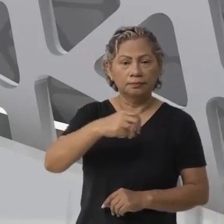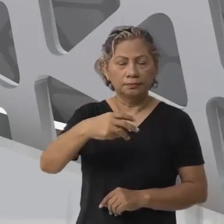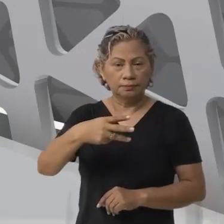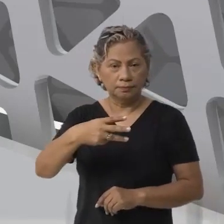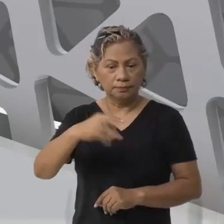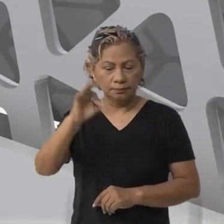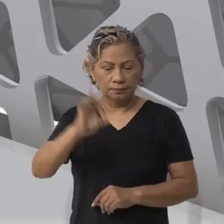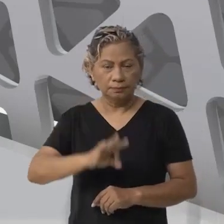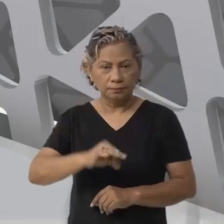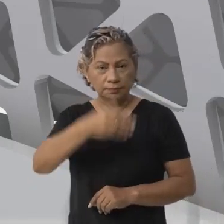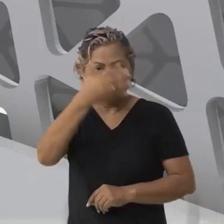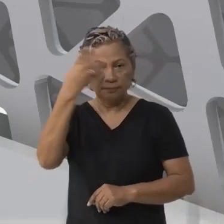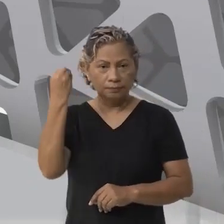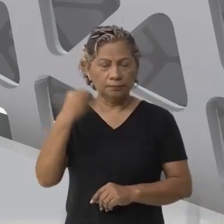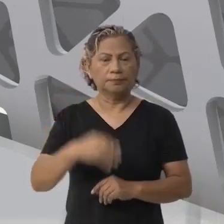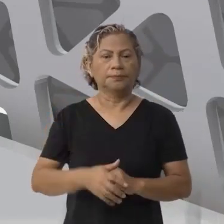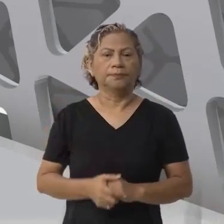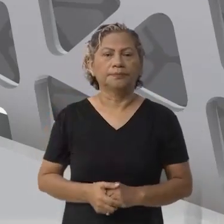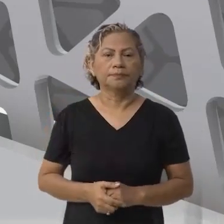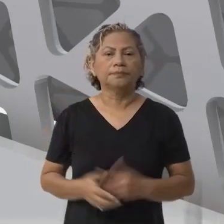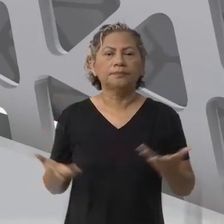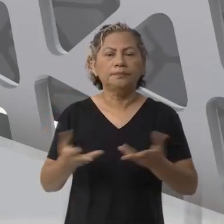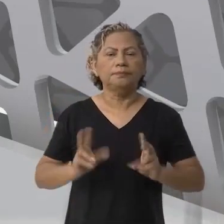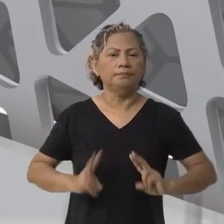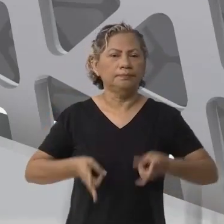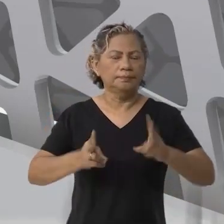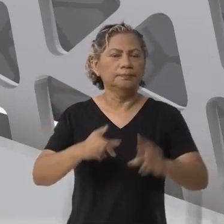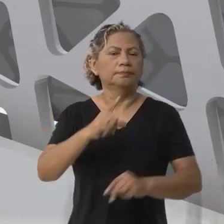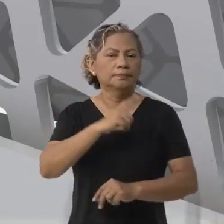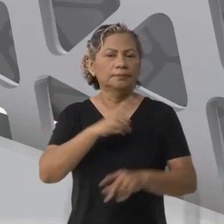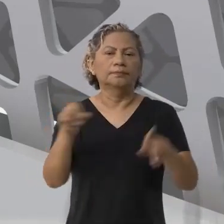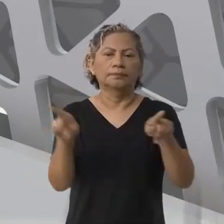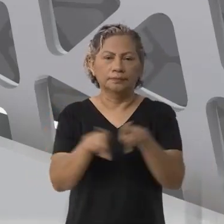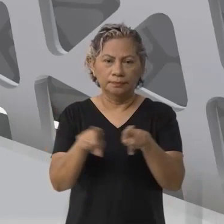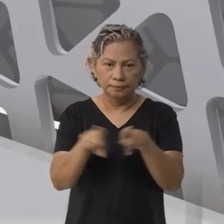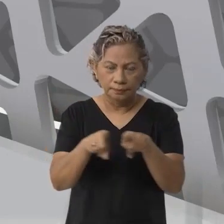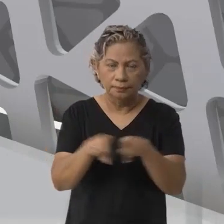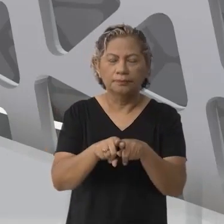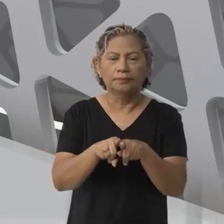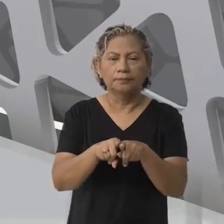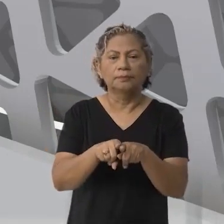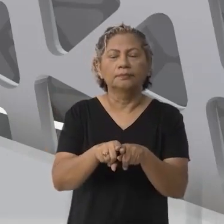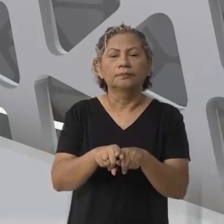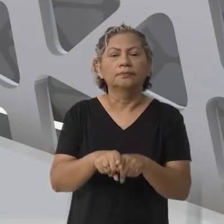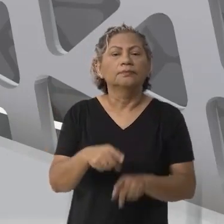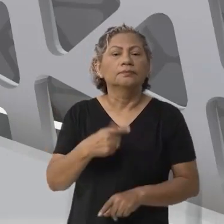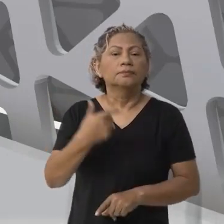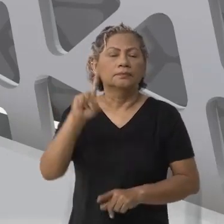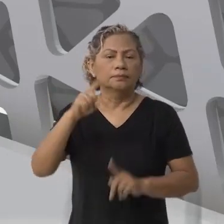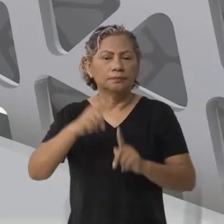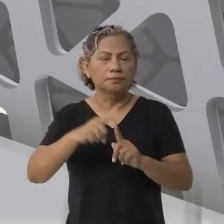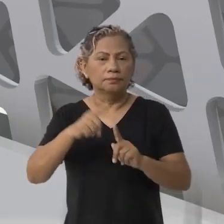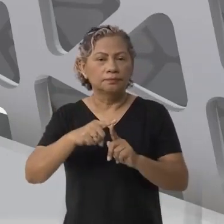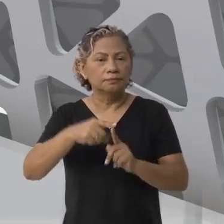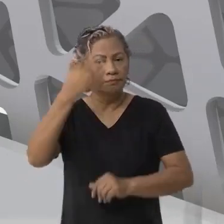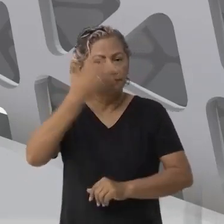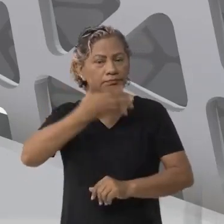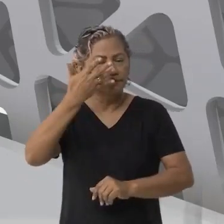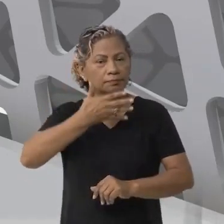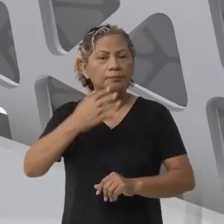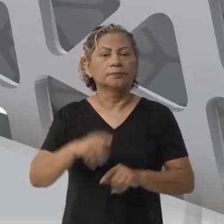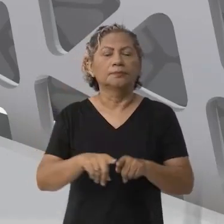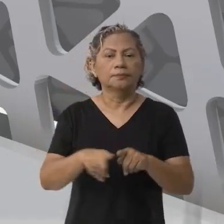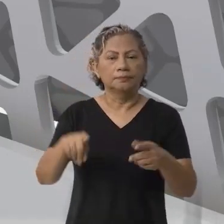terrestre. Não esqueça esse detalhe. Agora, continuando, existem ainda outras linhas imaginárias que a gente vai utilizar